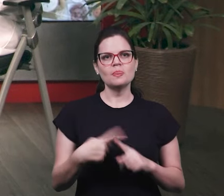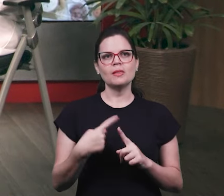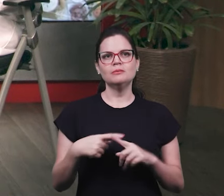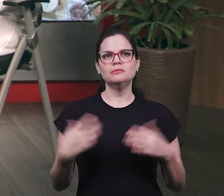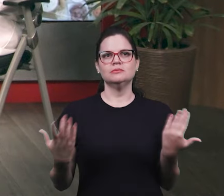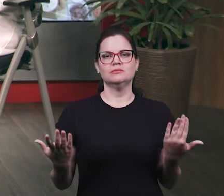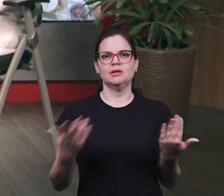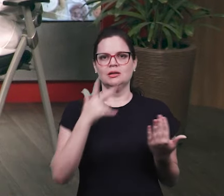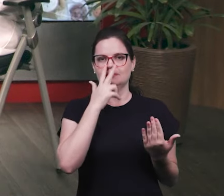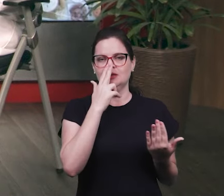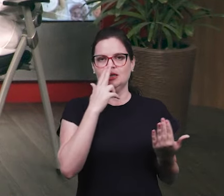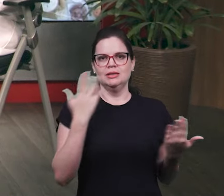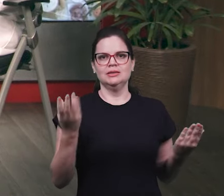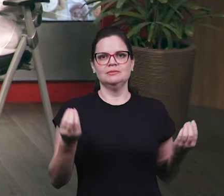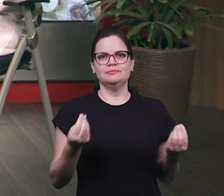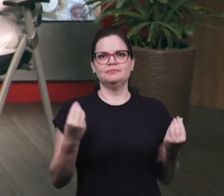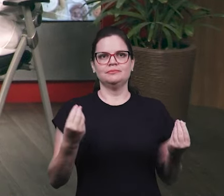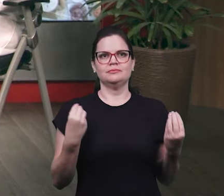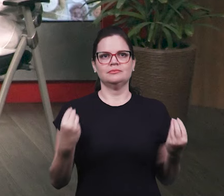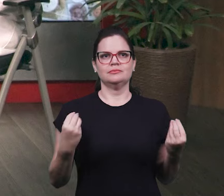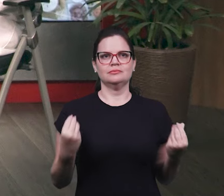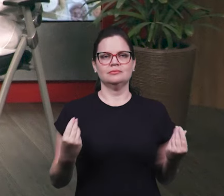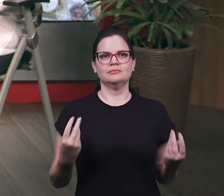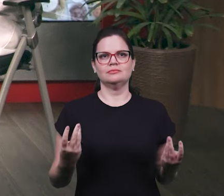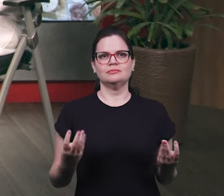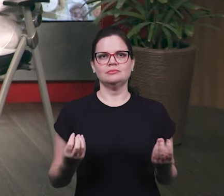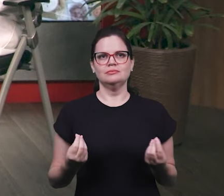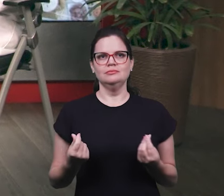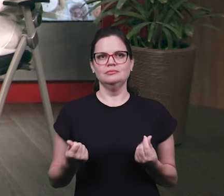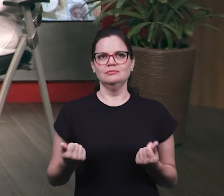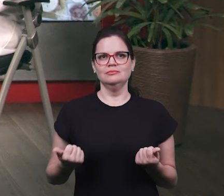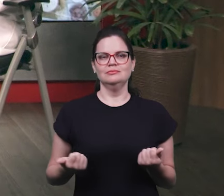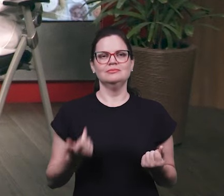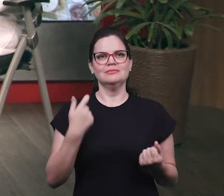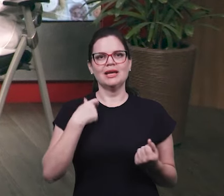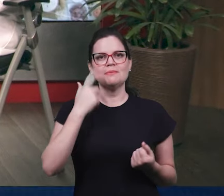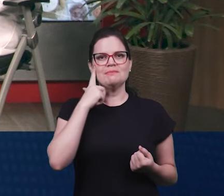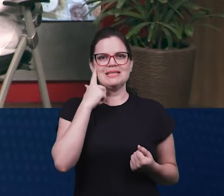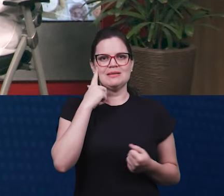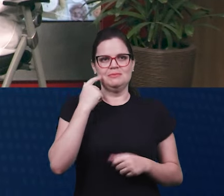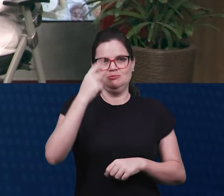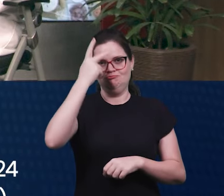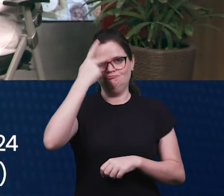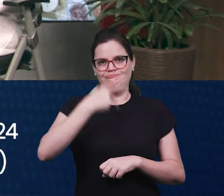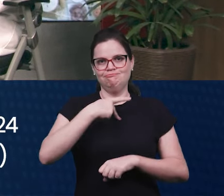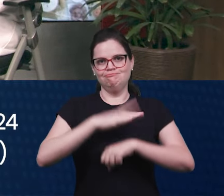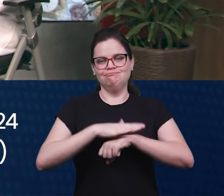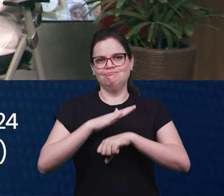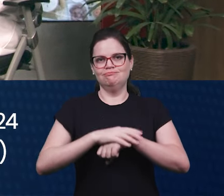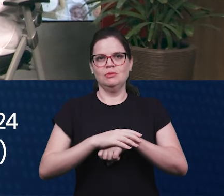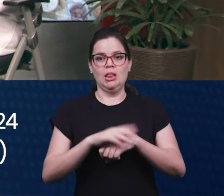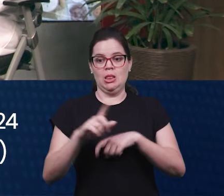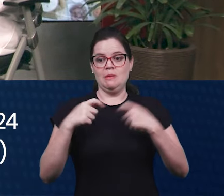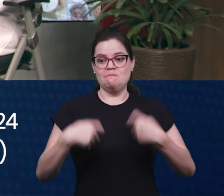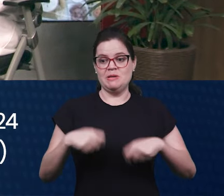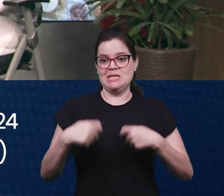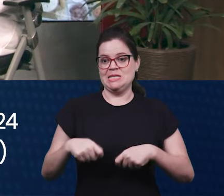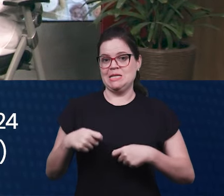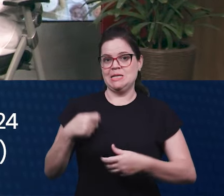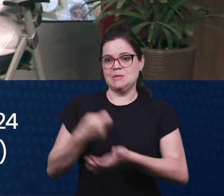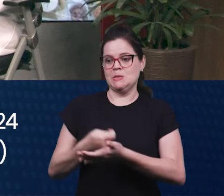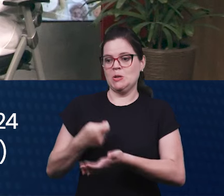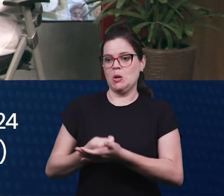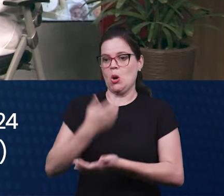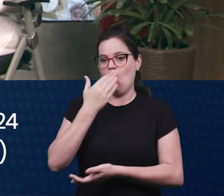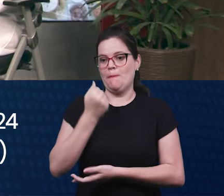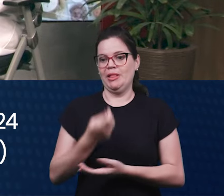daquela daquele aquele pensamento né ali de não ele tem que comer isso